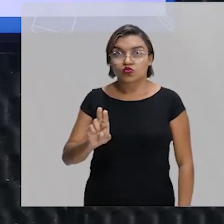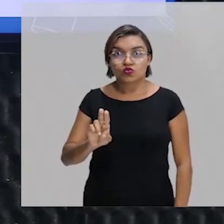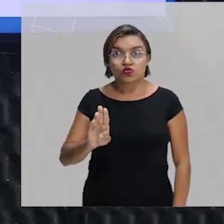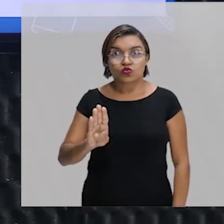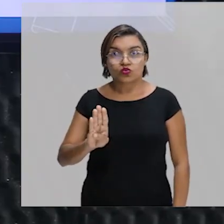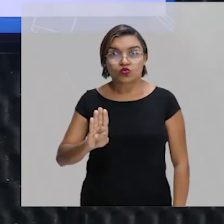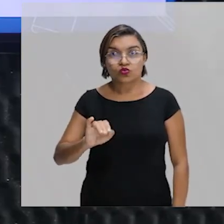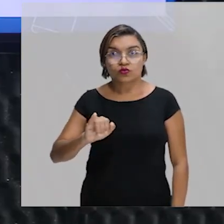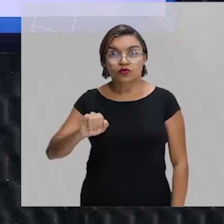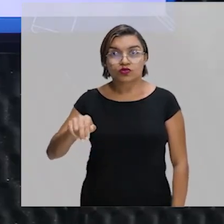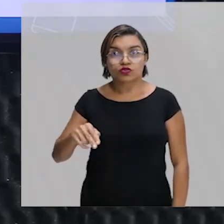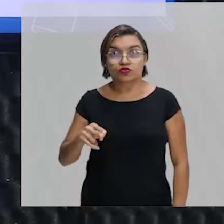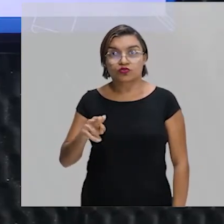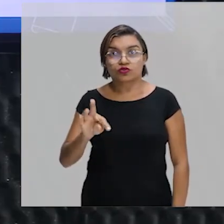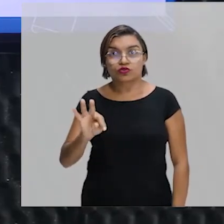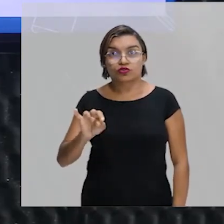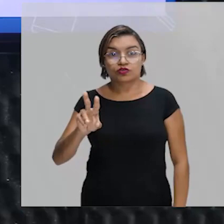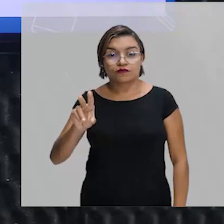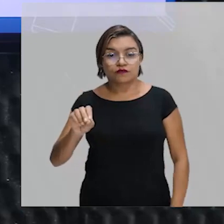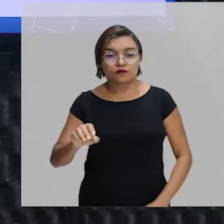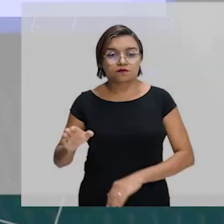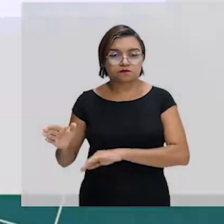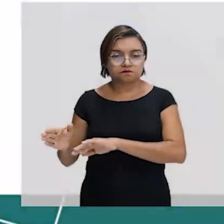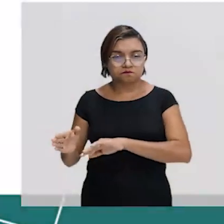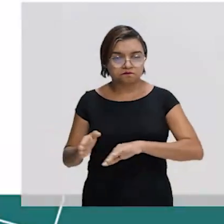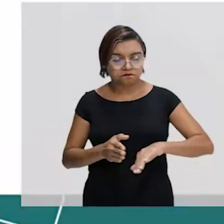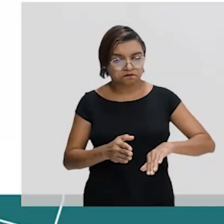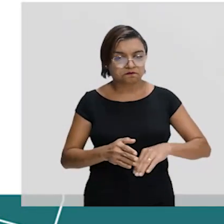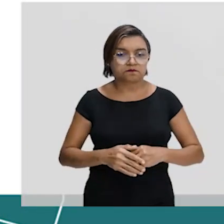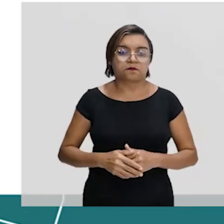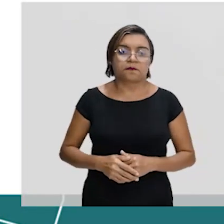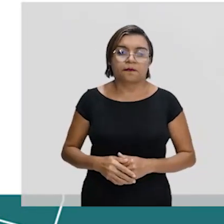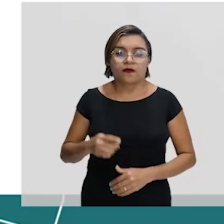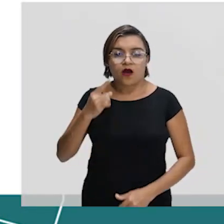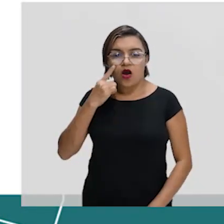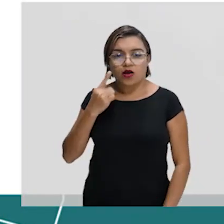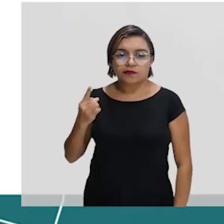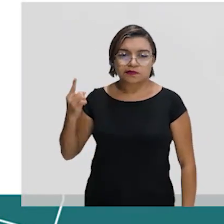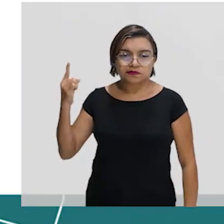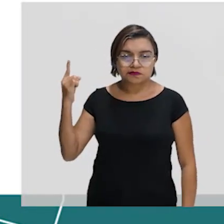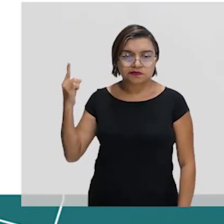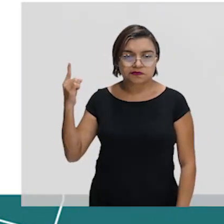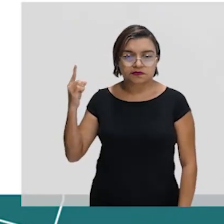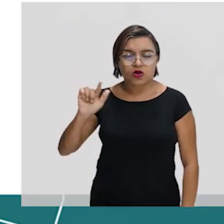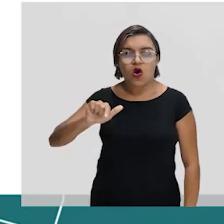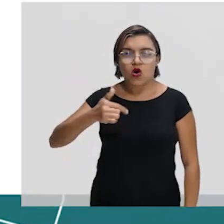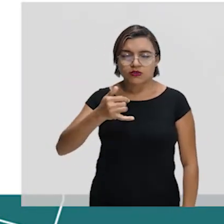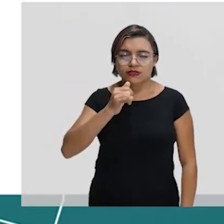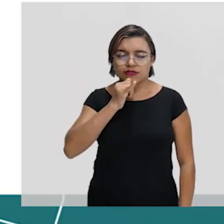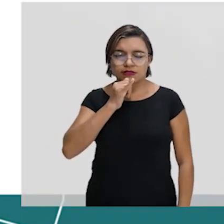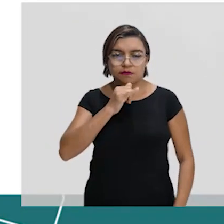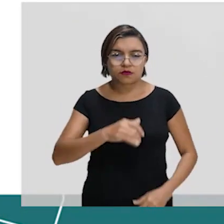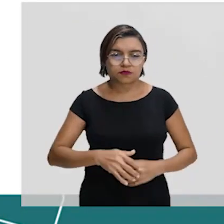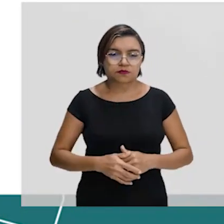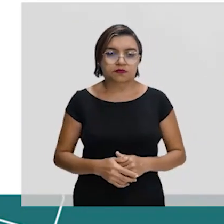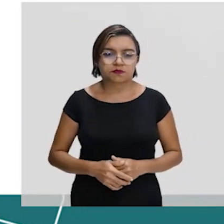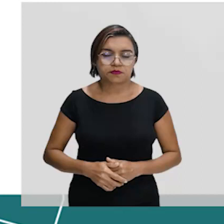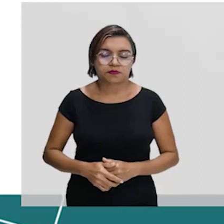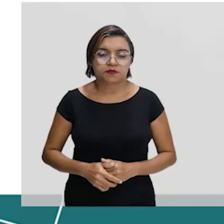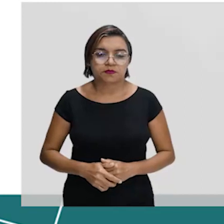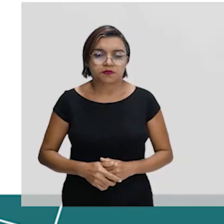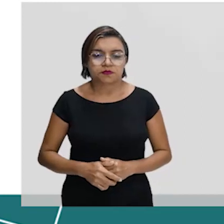Compres. Outros exemplos. Te recomendo que busques ajuda